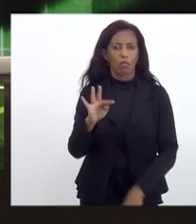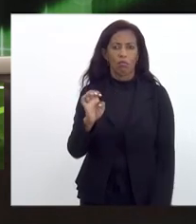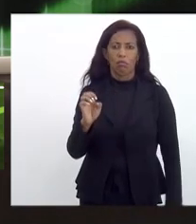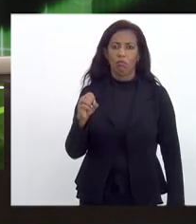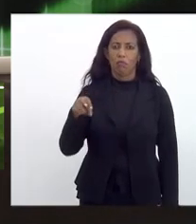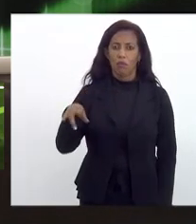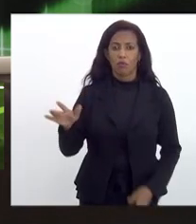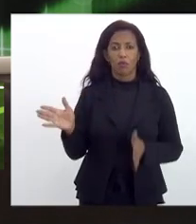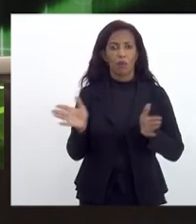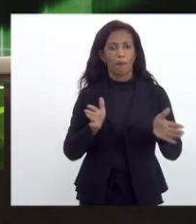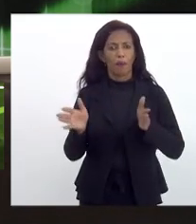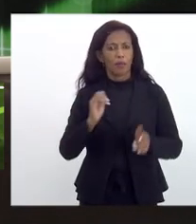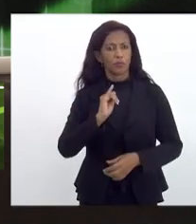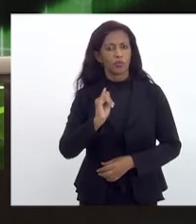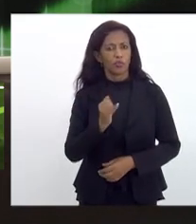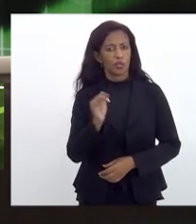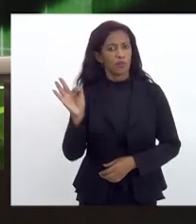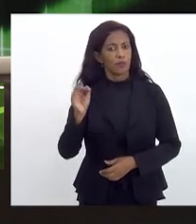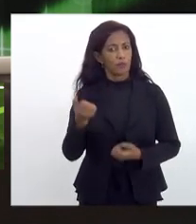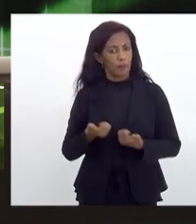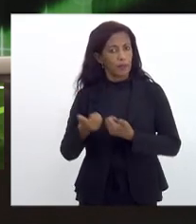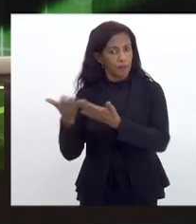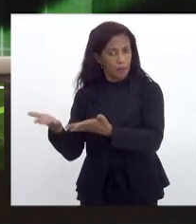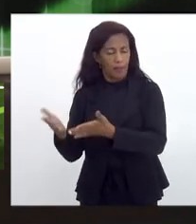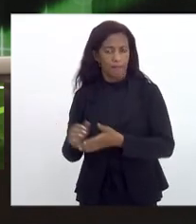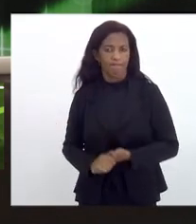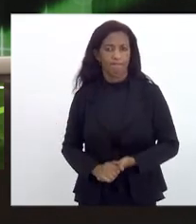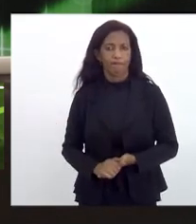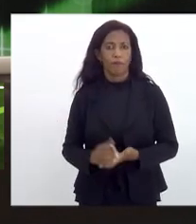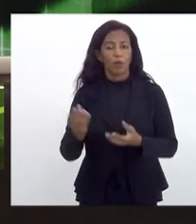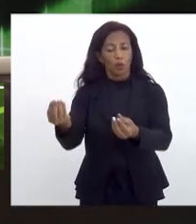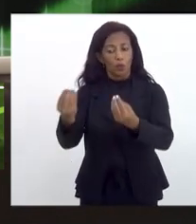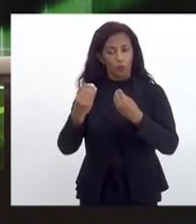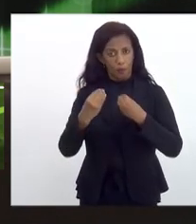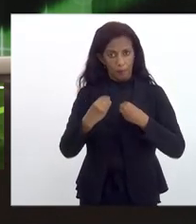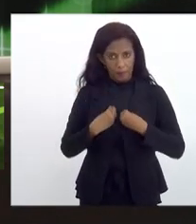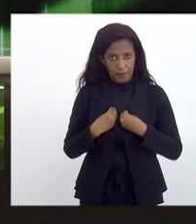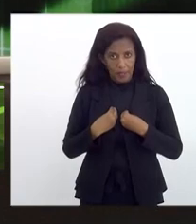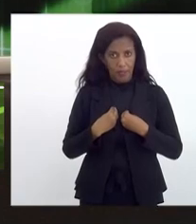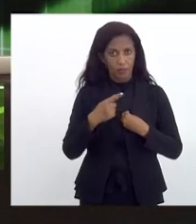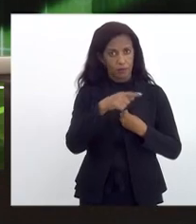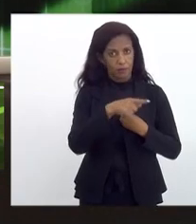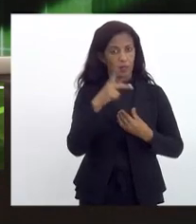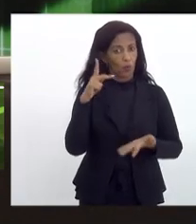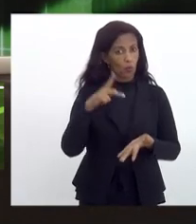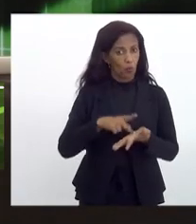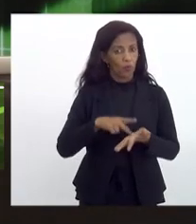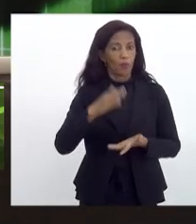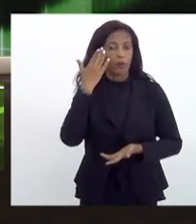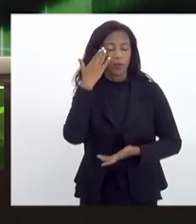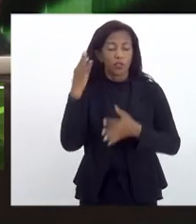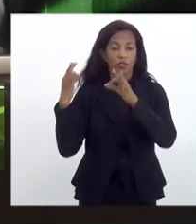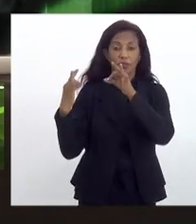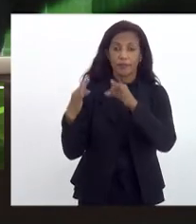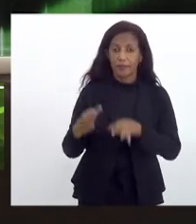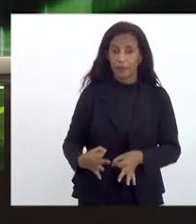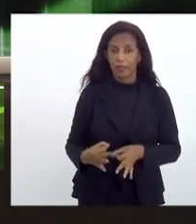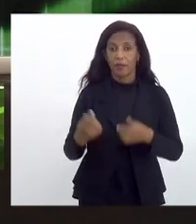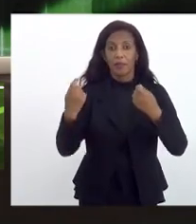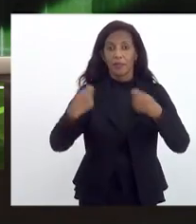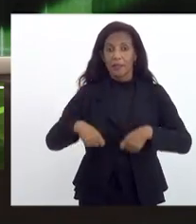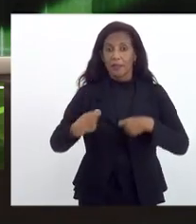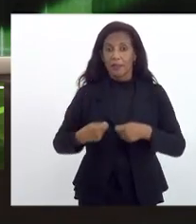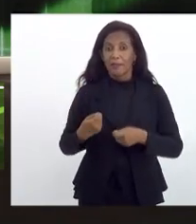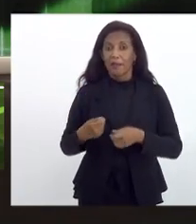um prazo lá de janeiro, fevereiro para entregar. Porque foi me passado ele está confirmando e é isso mesmo eu entendi certo que precisava